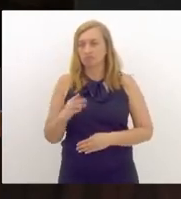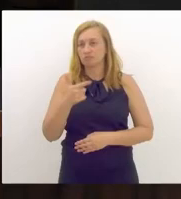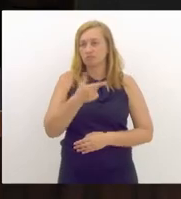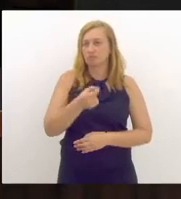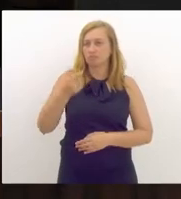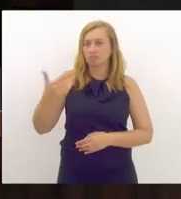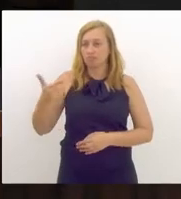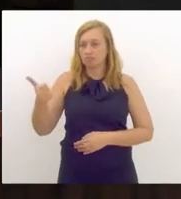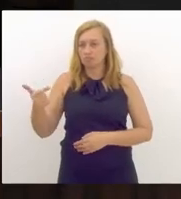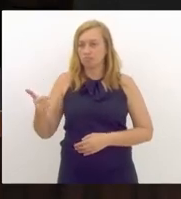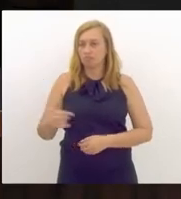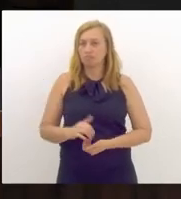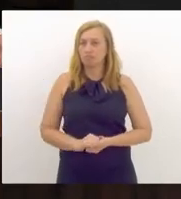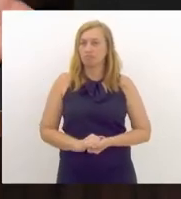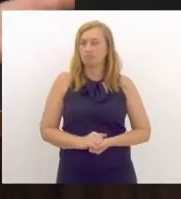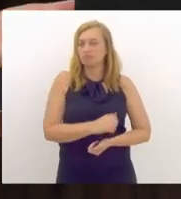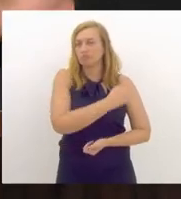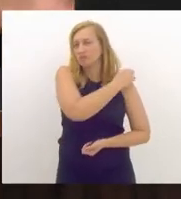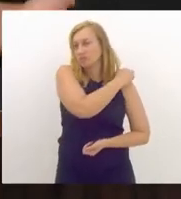2022